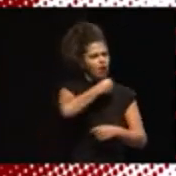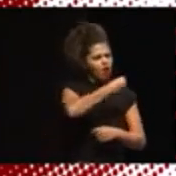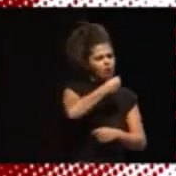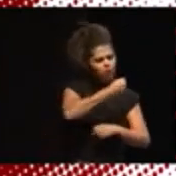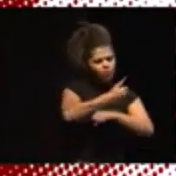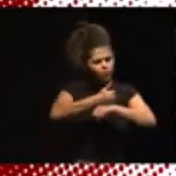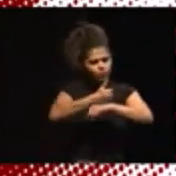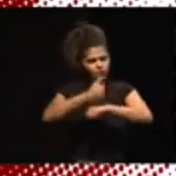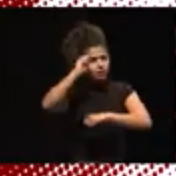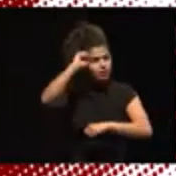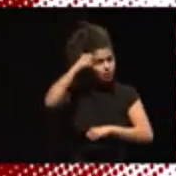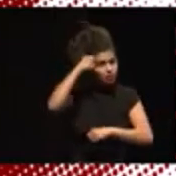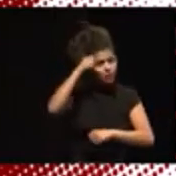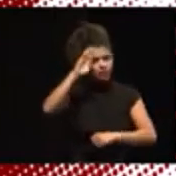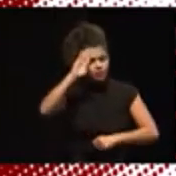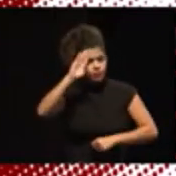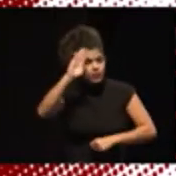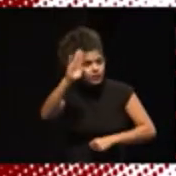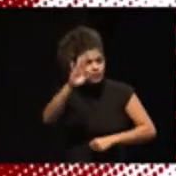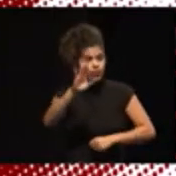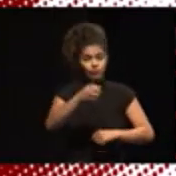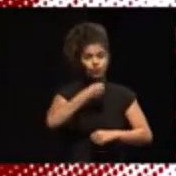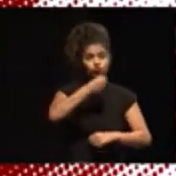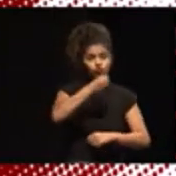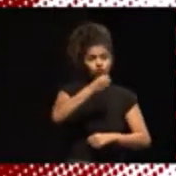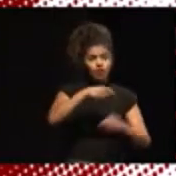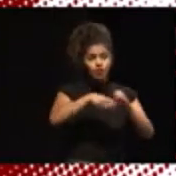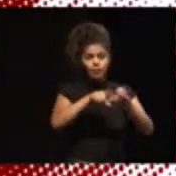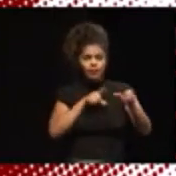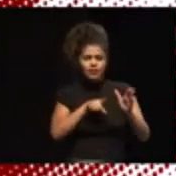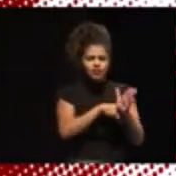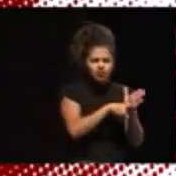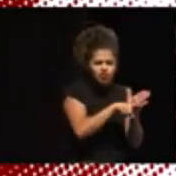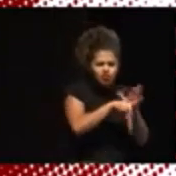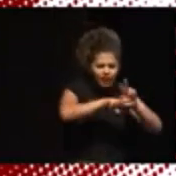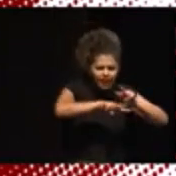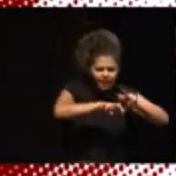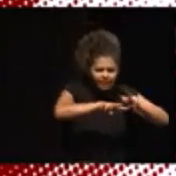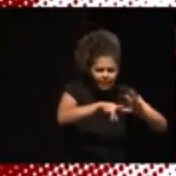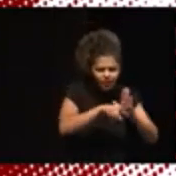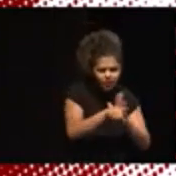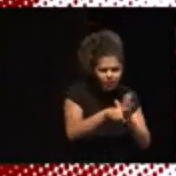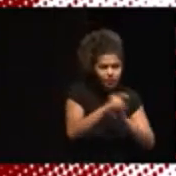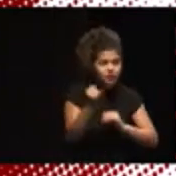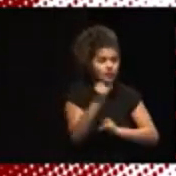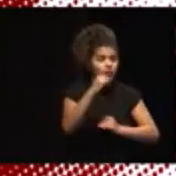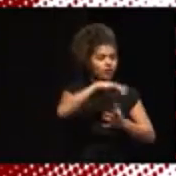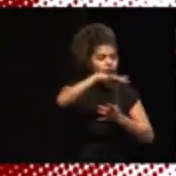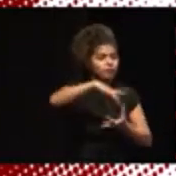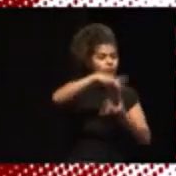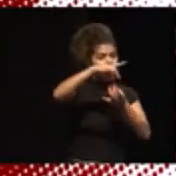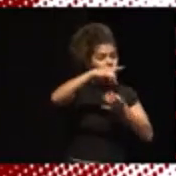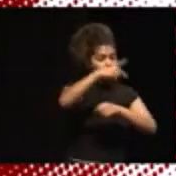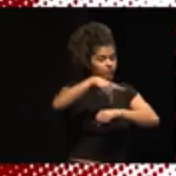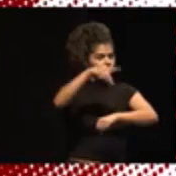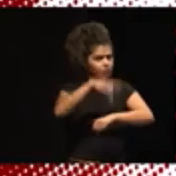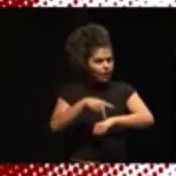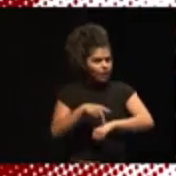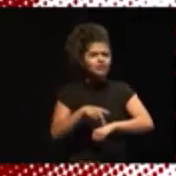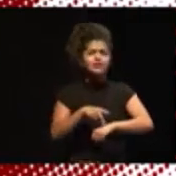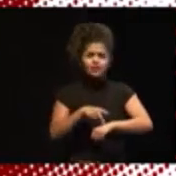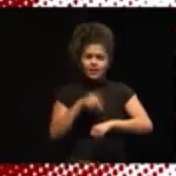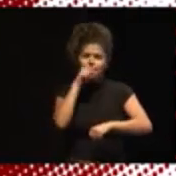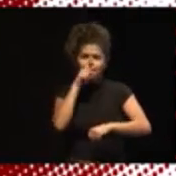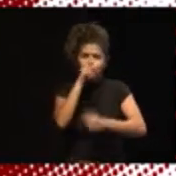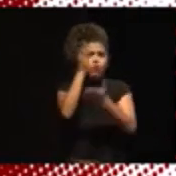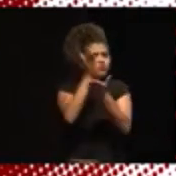essa profissão, principalmente o jornalismo independente investigativo, que é muito importante para a democracia desse país, que está em risco,